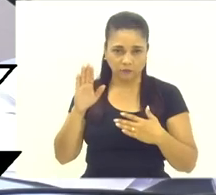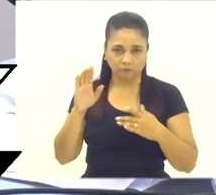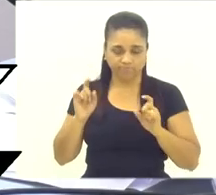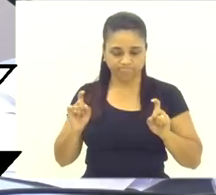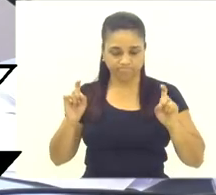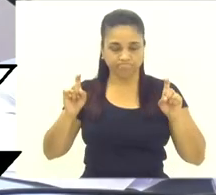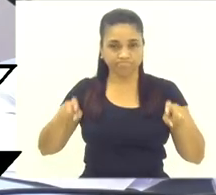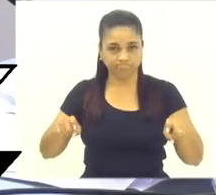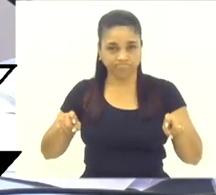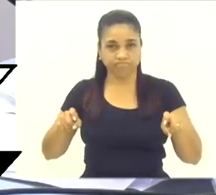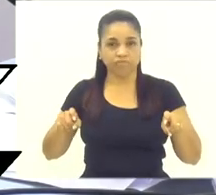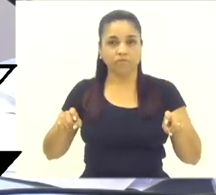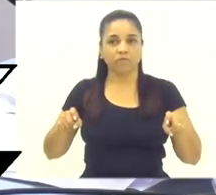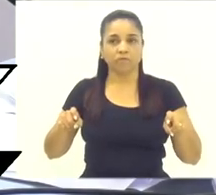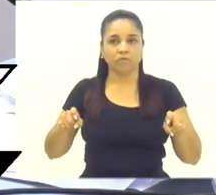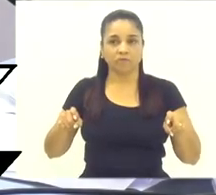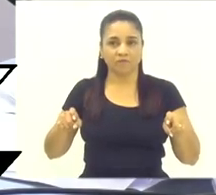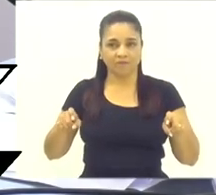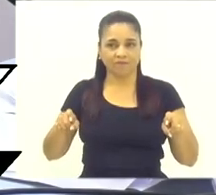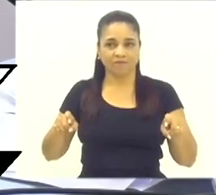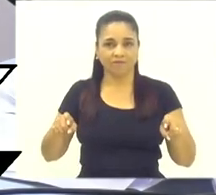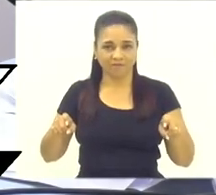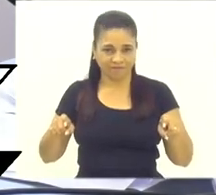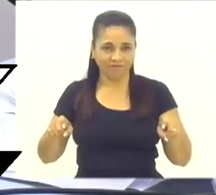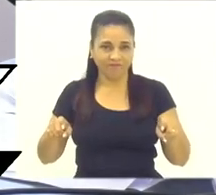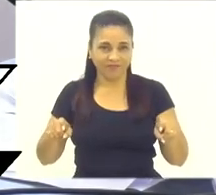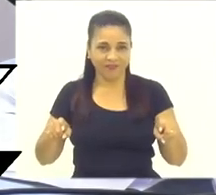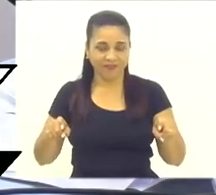público e depois da divulgação